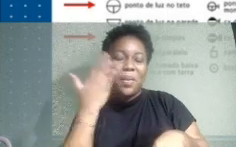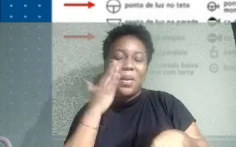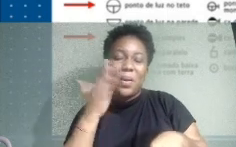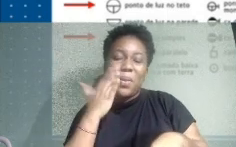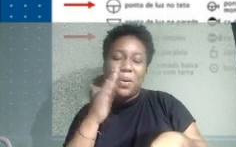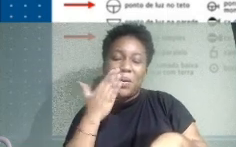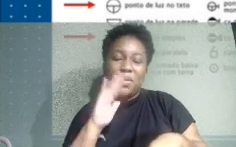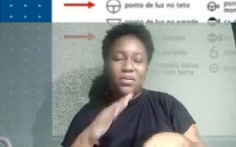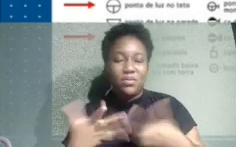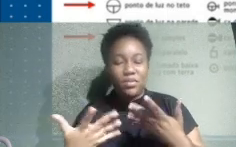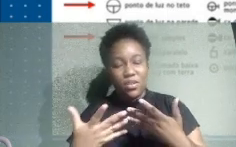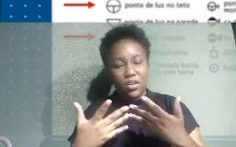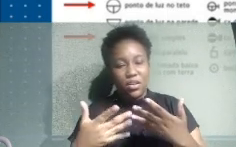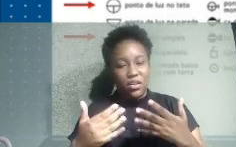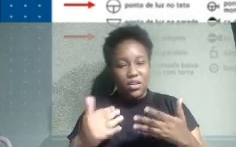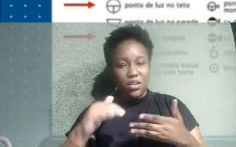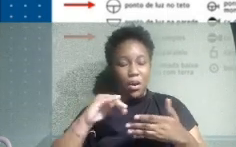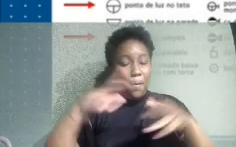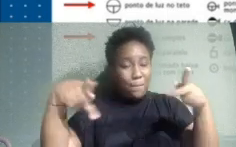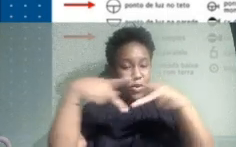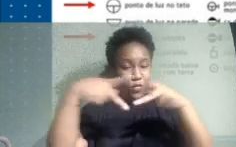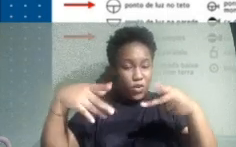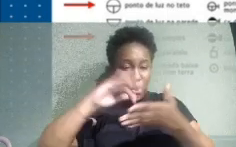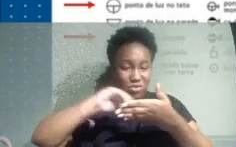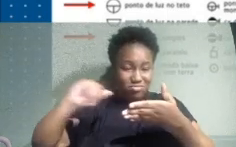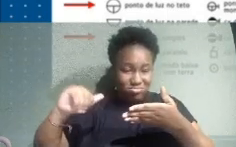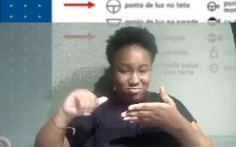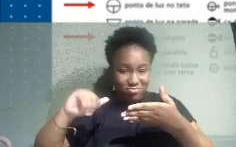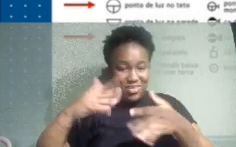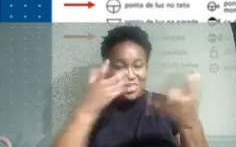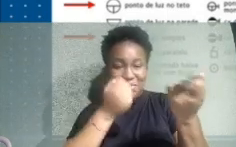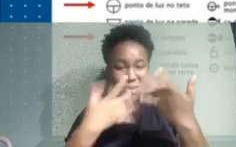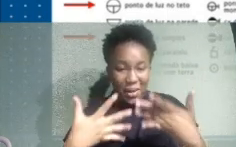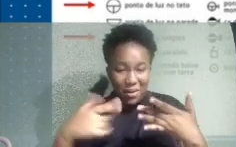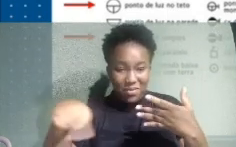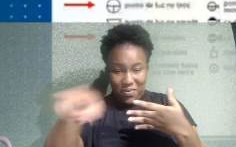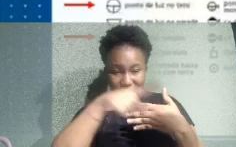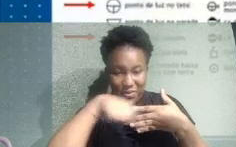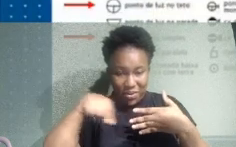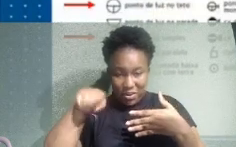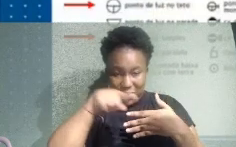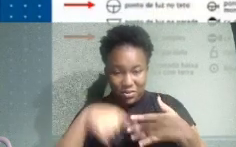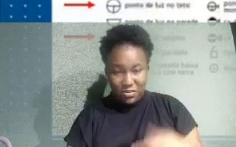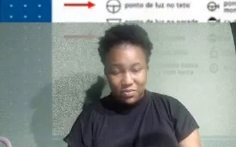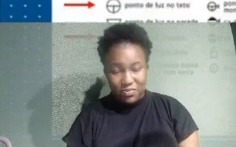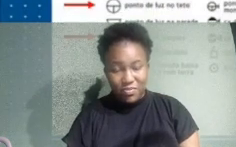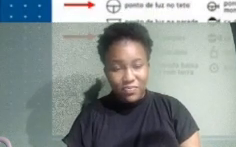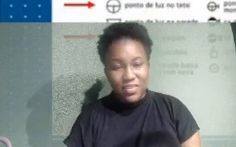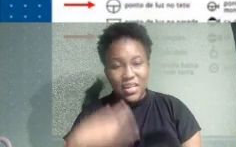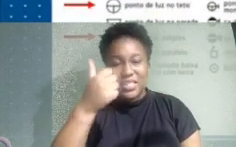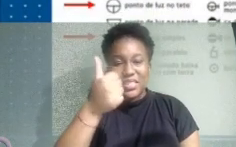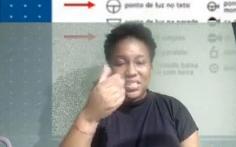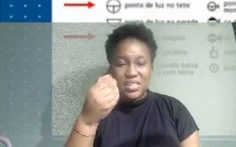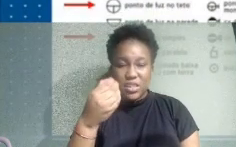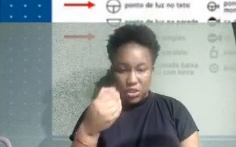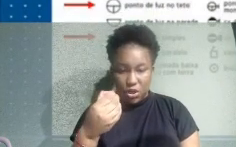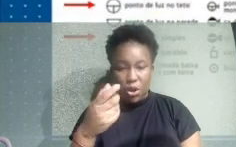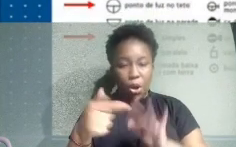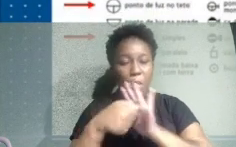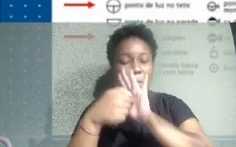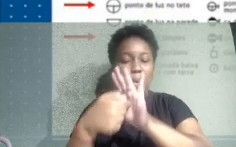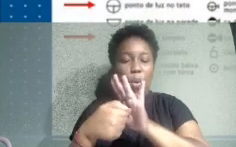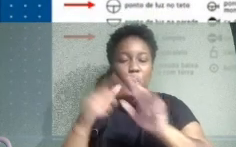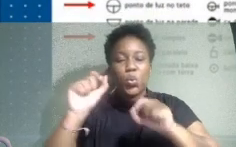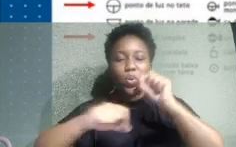eu vou pedir para o pessoal da produção tirar da tela rapidinho para eu explicar isso para vocês, ó. Pessoal, o 160 indica para nós a potência da